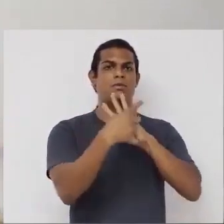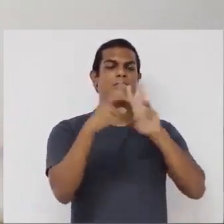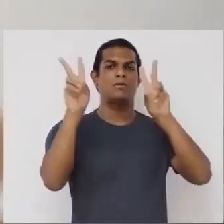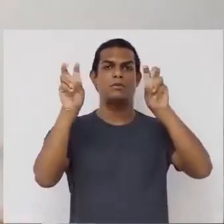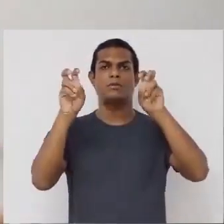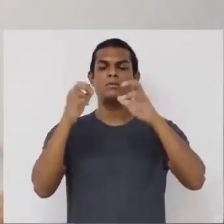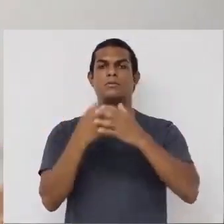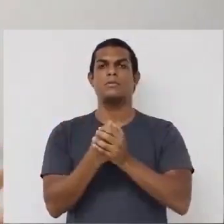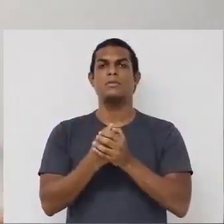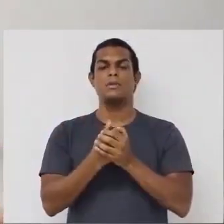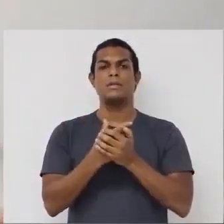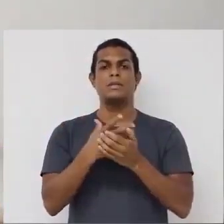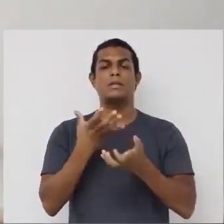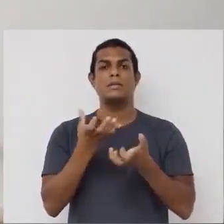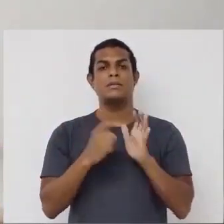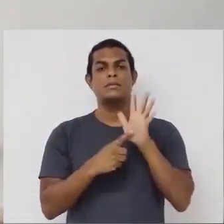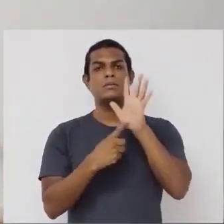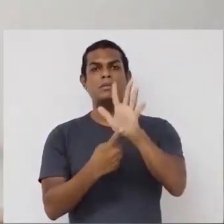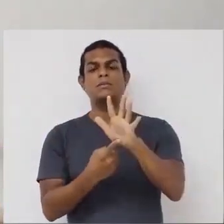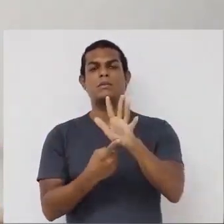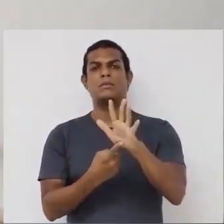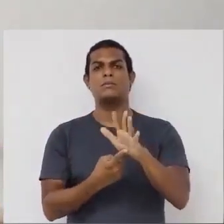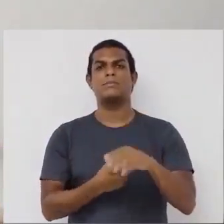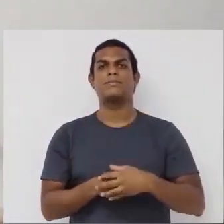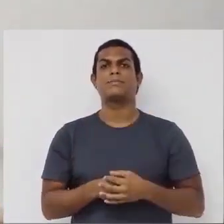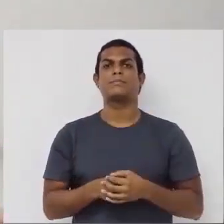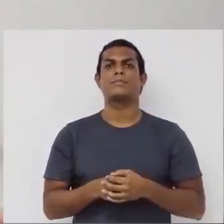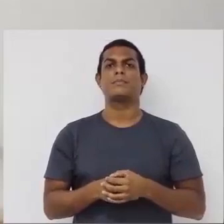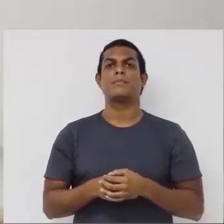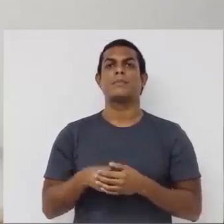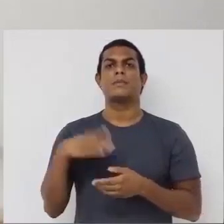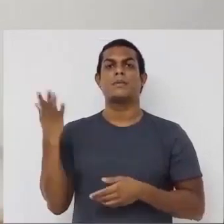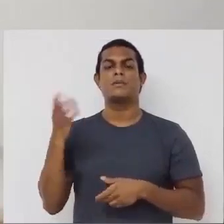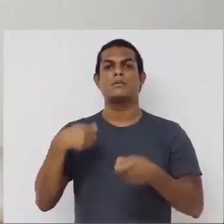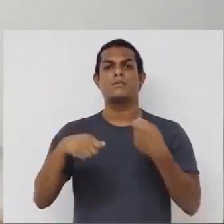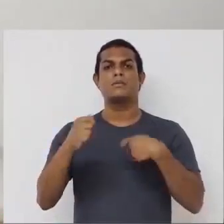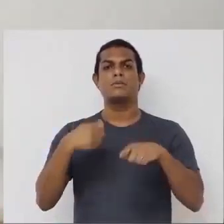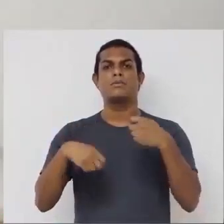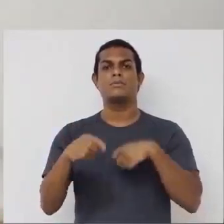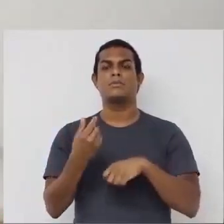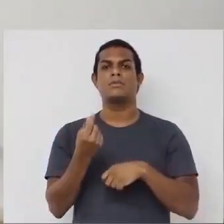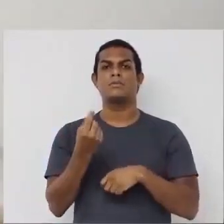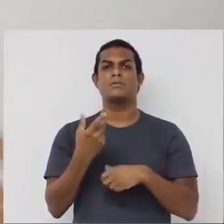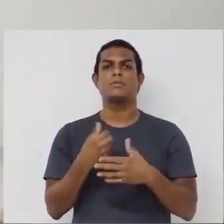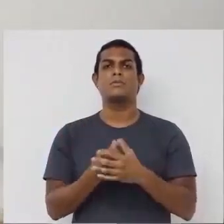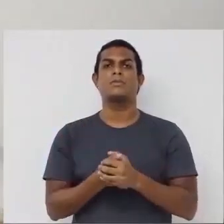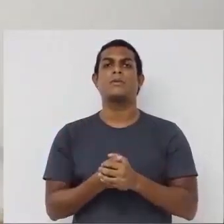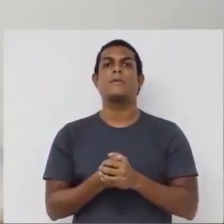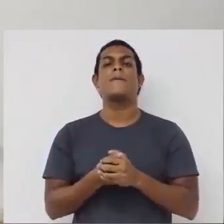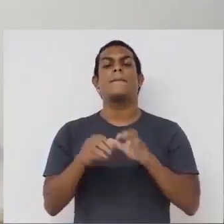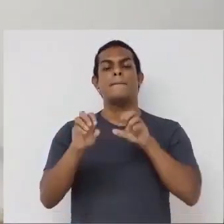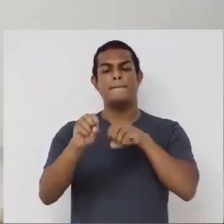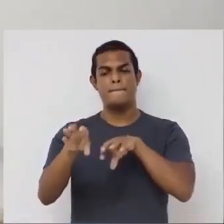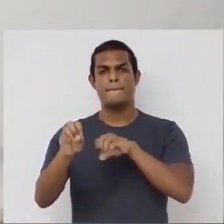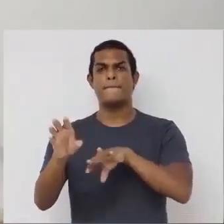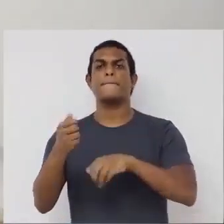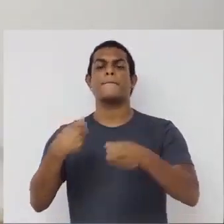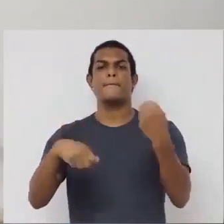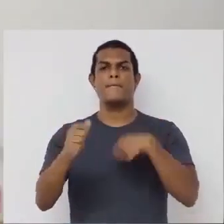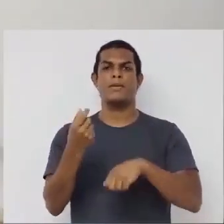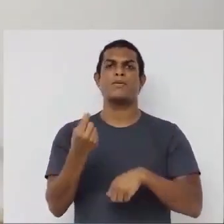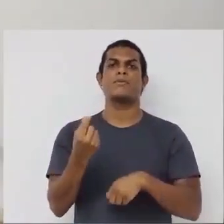competências, queria me apresentar. Meu nome é Amanda Aires, eu sou economista de formação, dou aula de economia